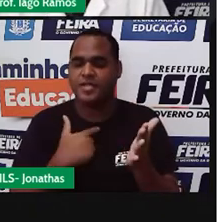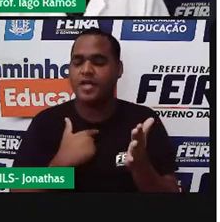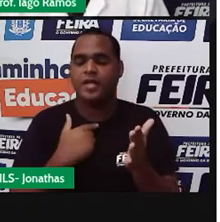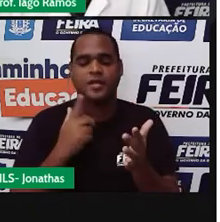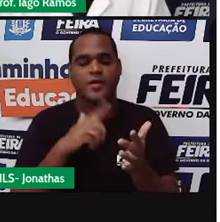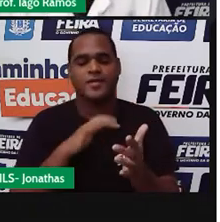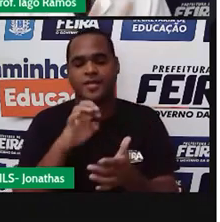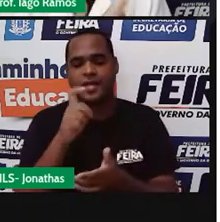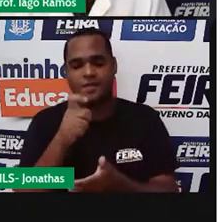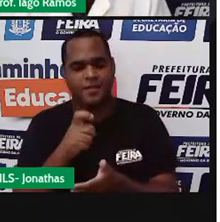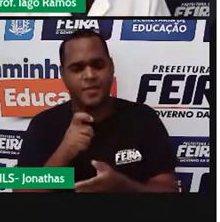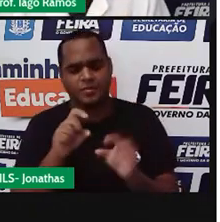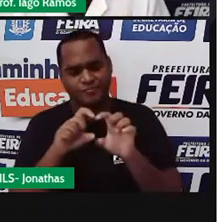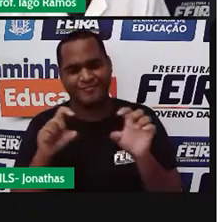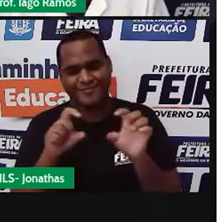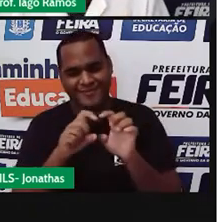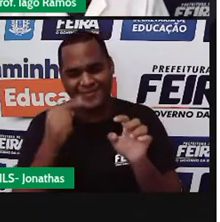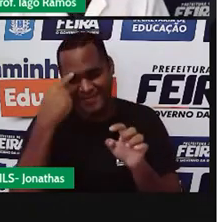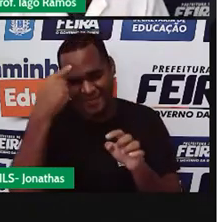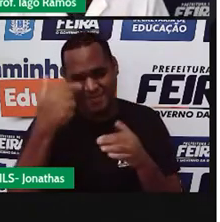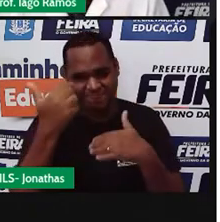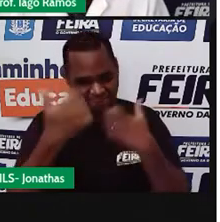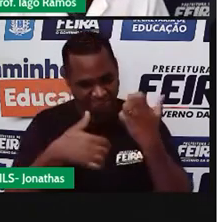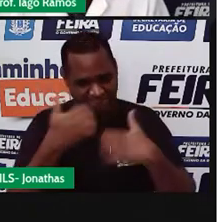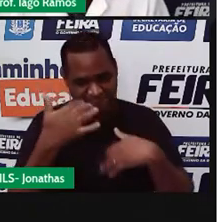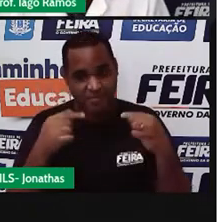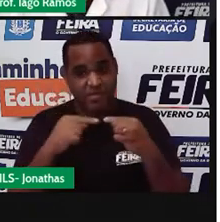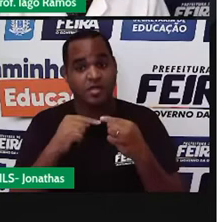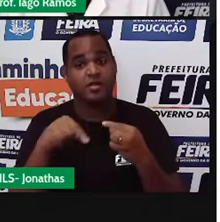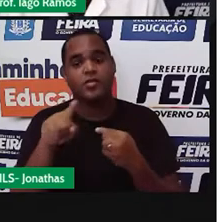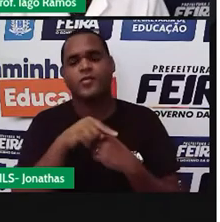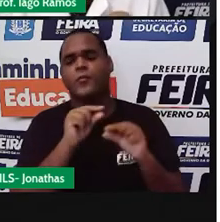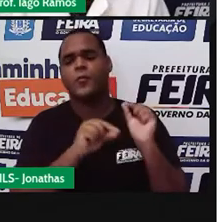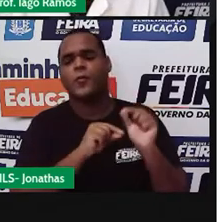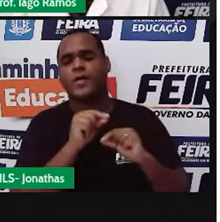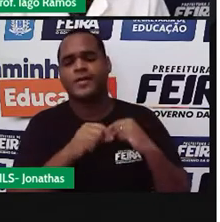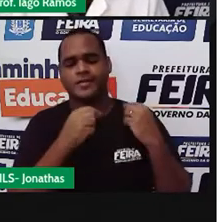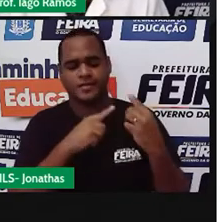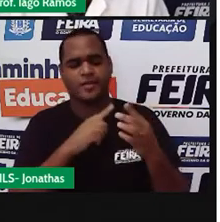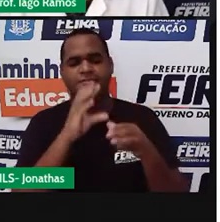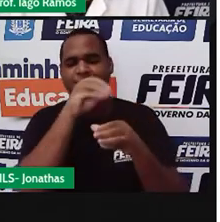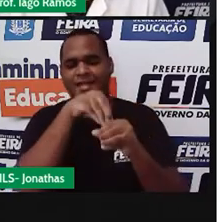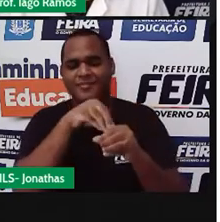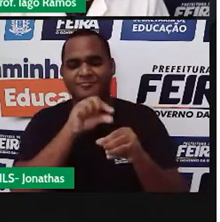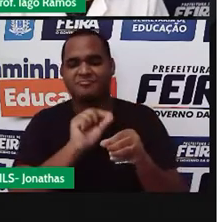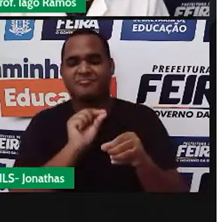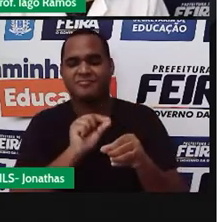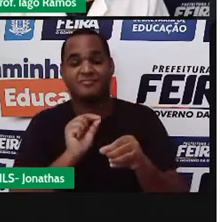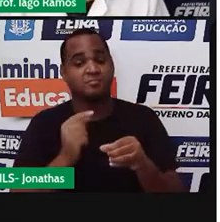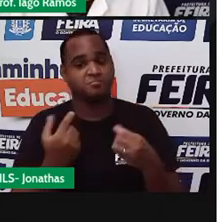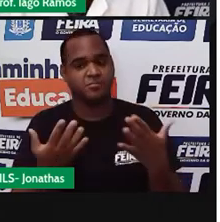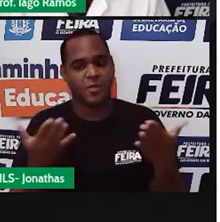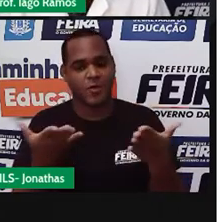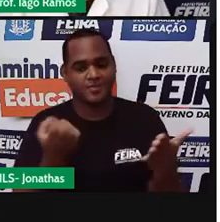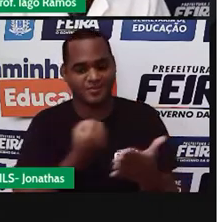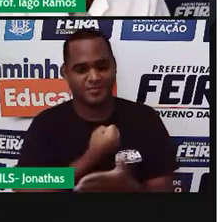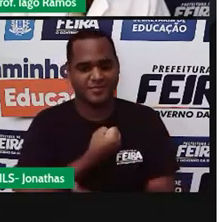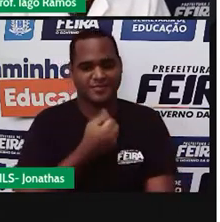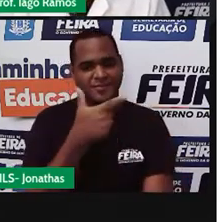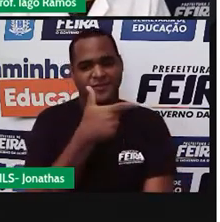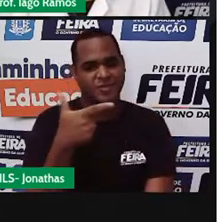numérica e o que é que tem nessas expressões numéricas tá então o quê e faz nessa aula 22